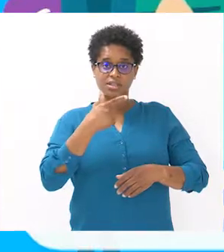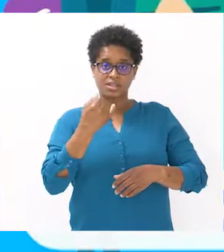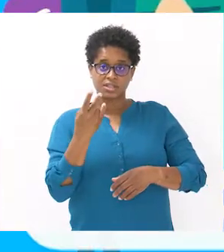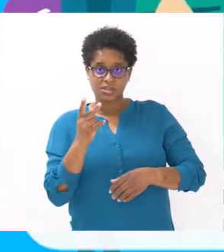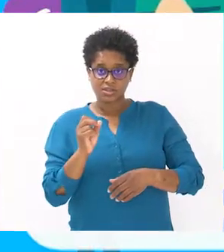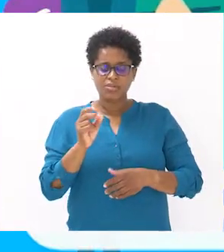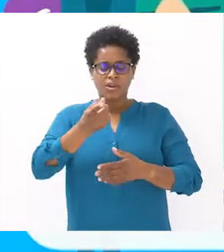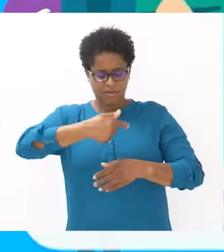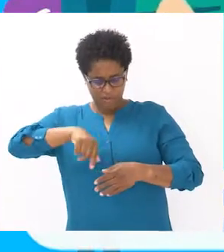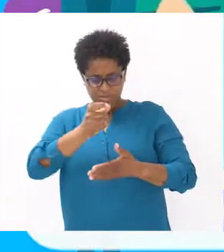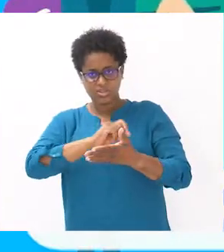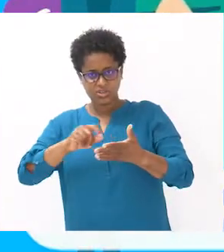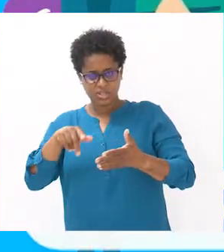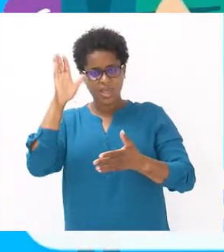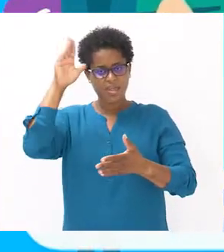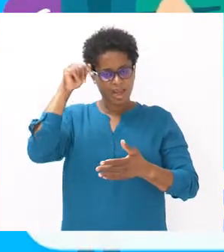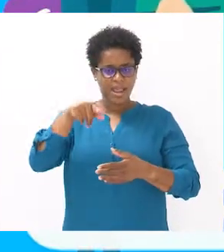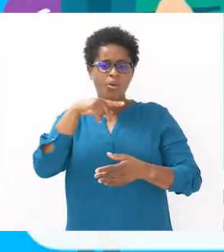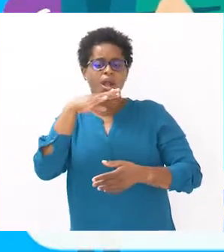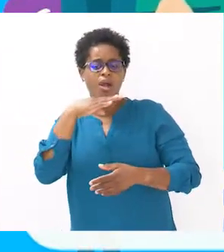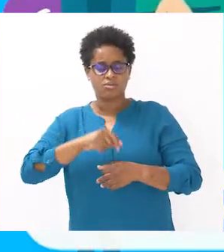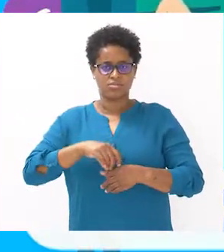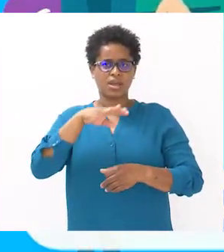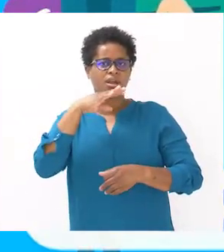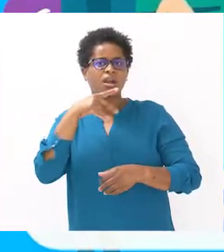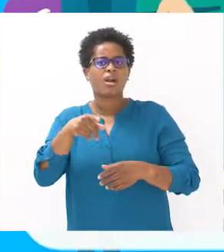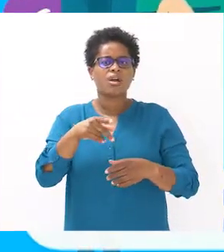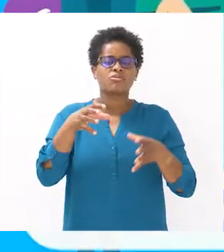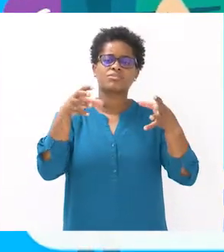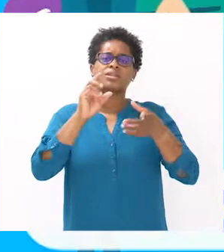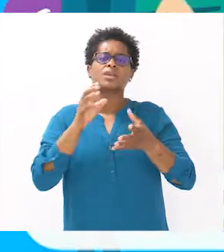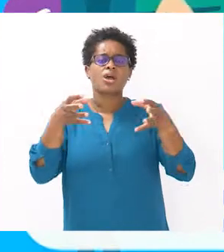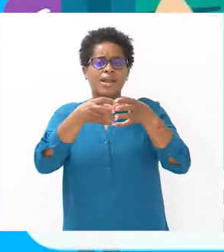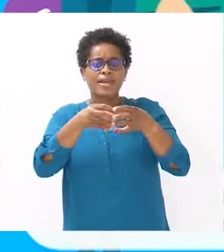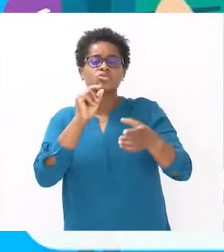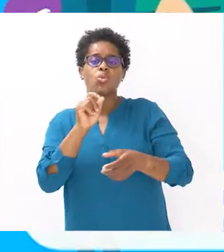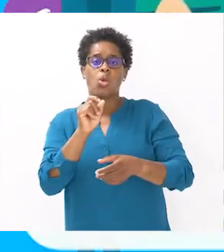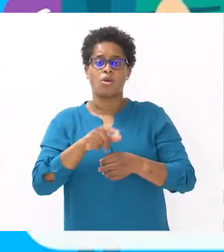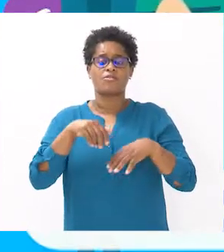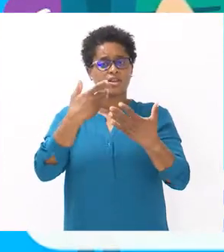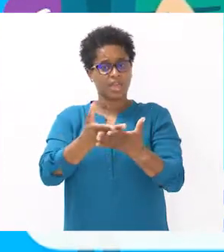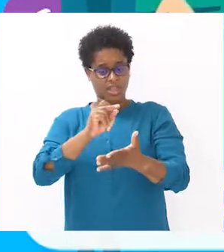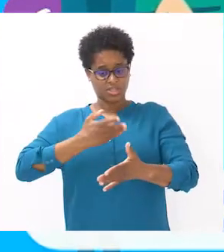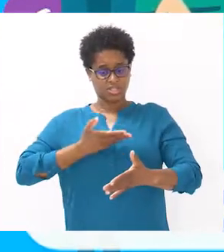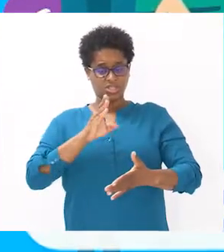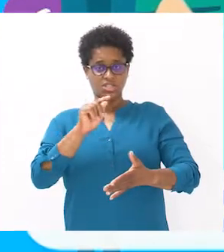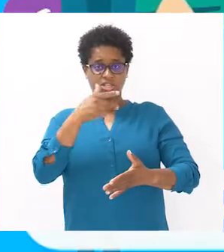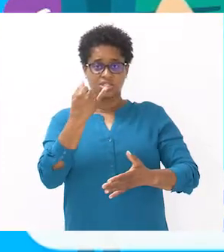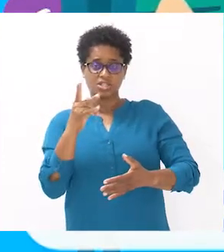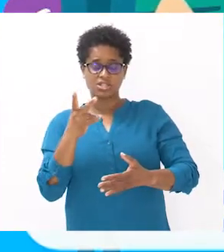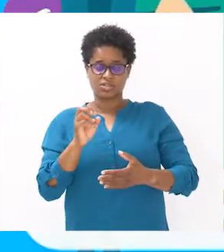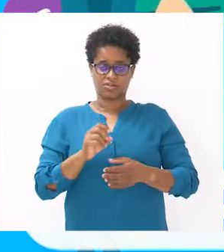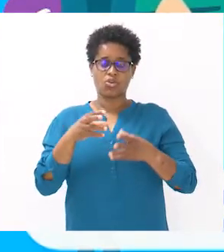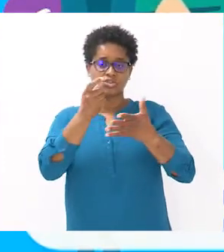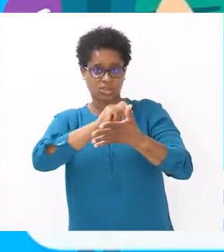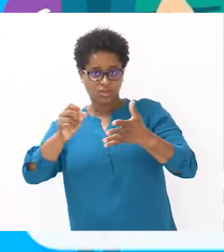Vamos descrever este animal. É o cão. Cão pertence à classe dos nomes. Vamos atribuir-lhe adjetivos completando esta frase.